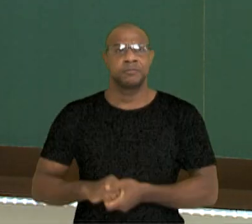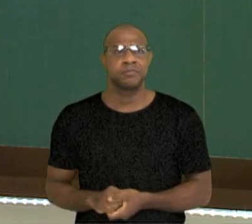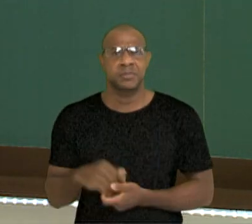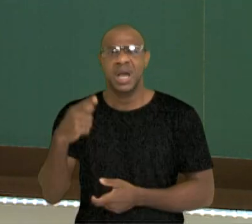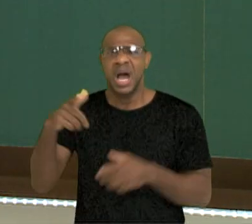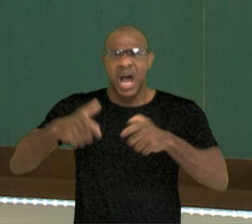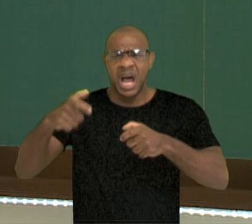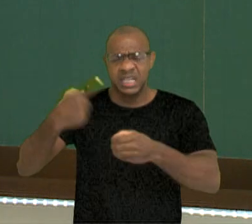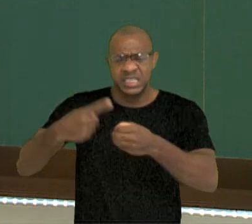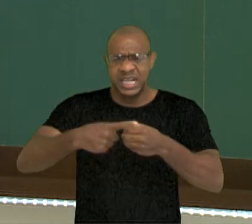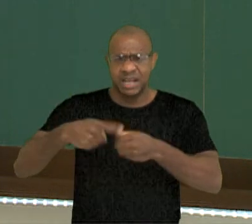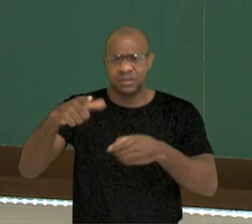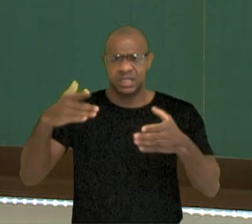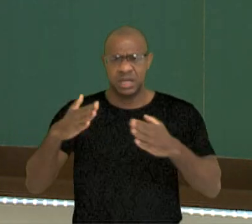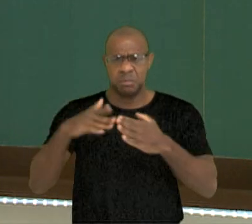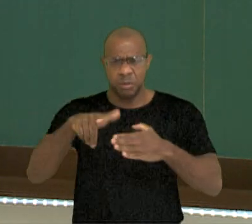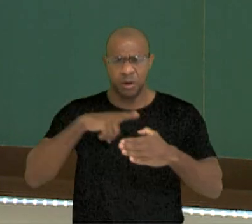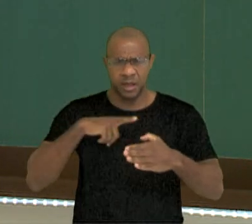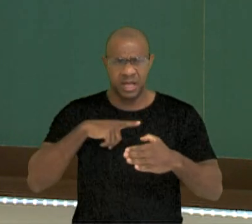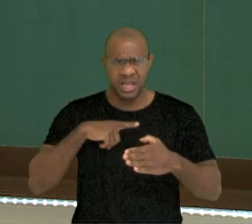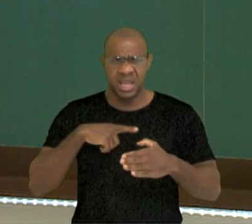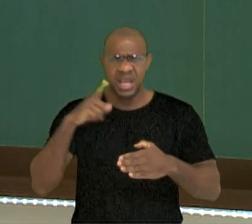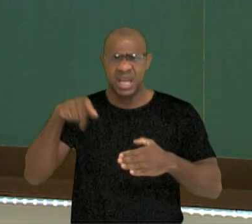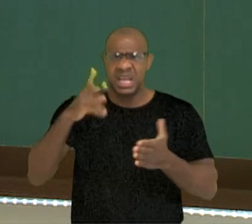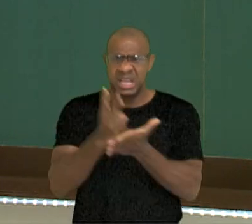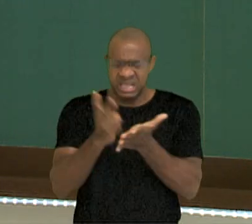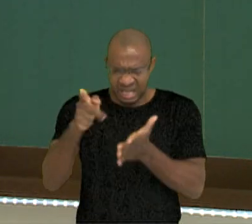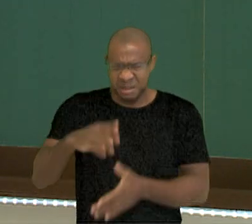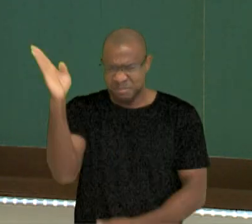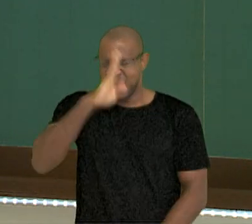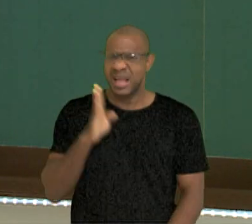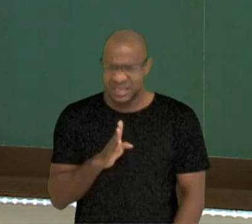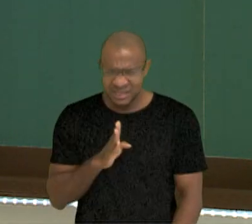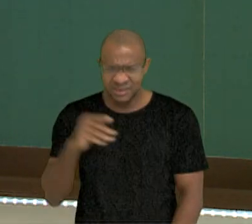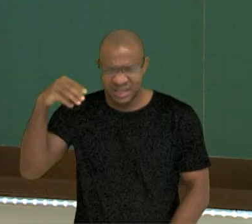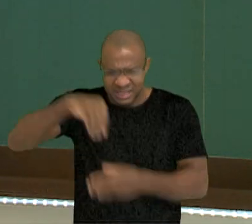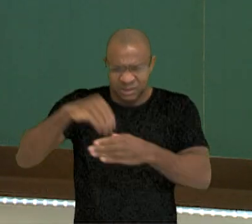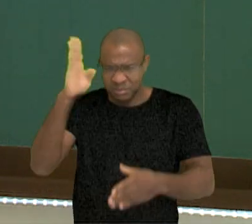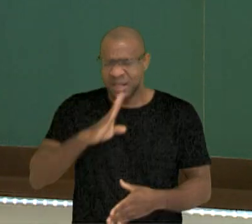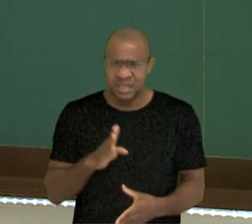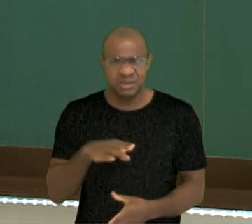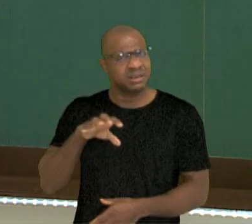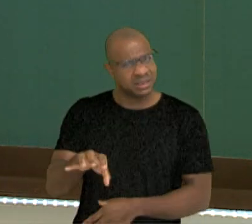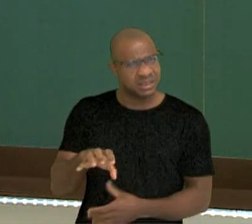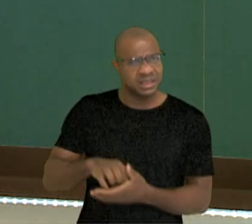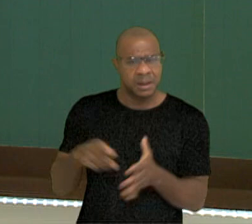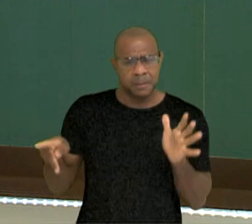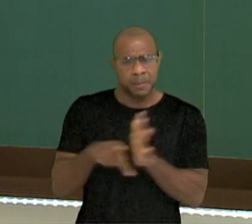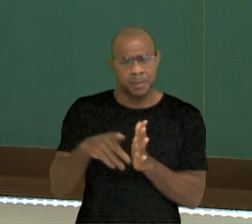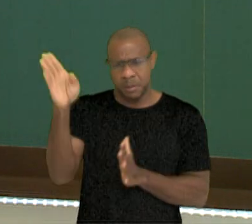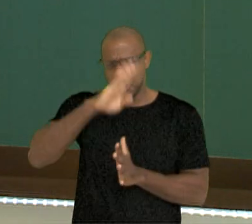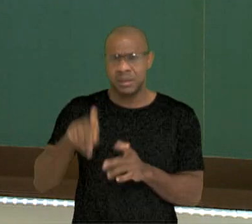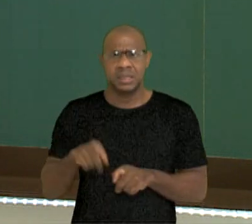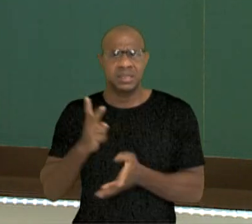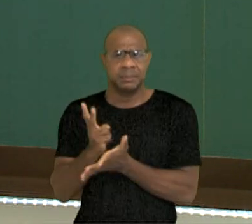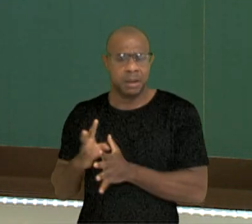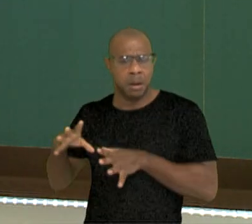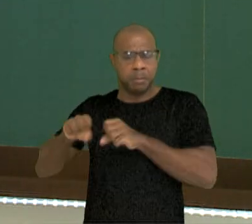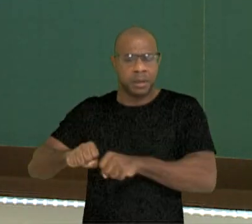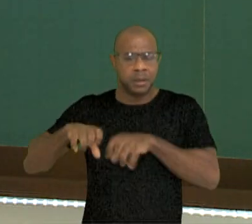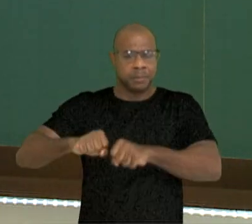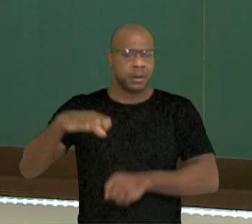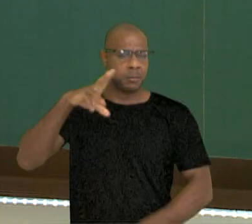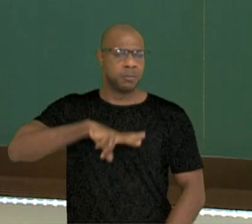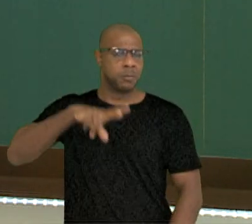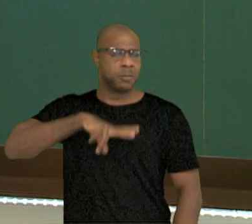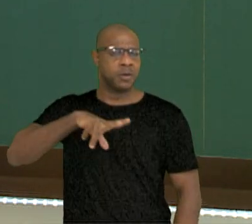que você mora aí sempre foi Brasil? Sempre foi chamada assim? Sempre pertenceu aos colonizadores portugueses desde